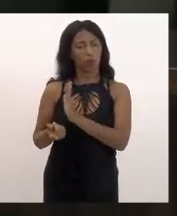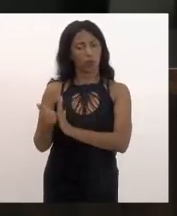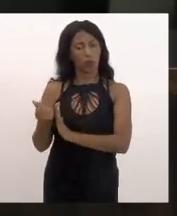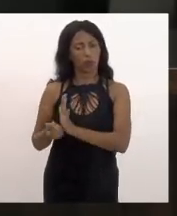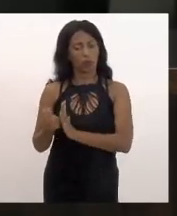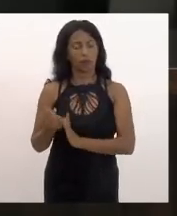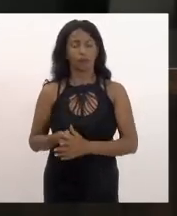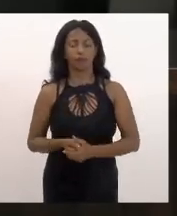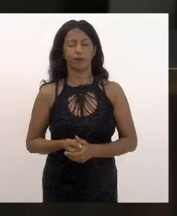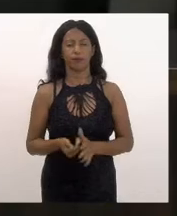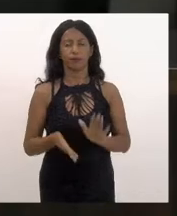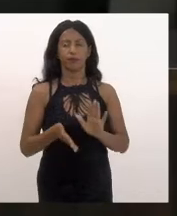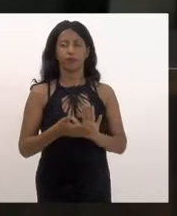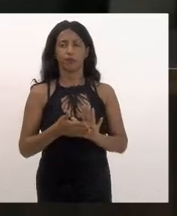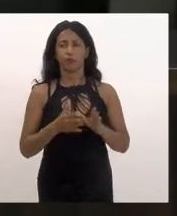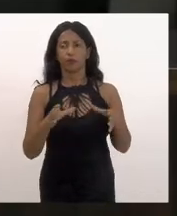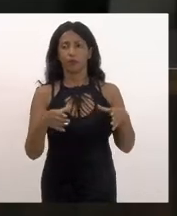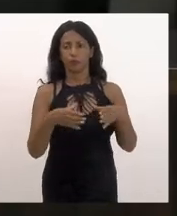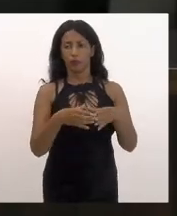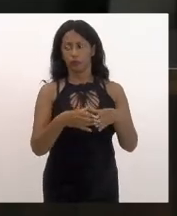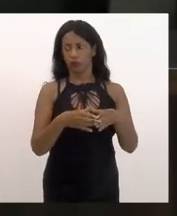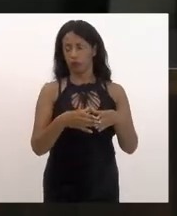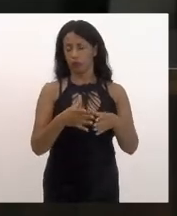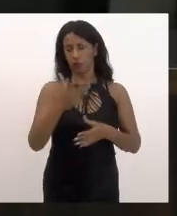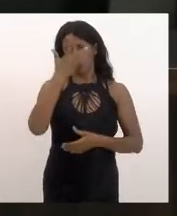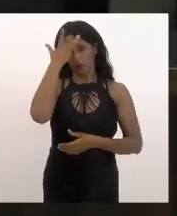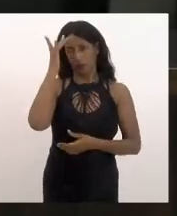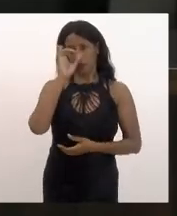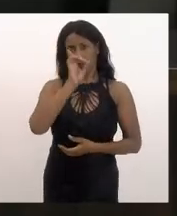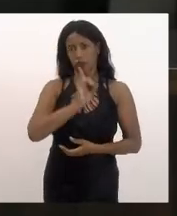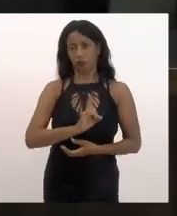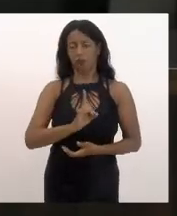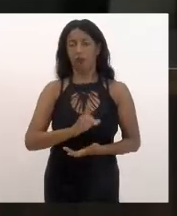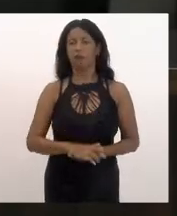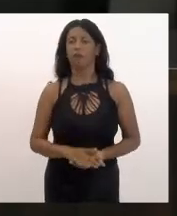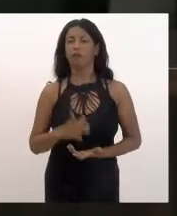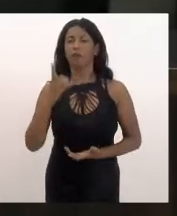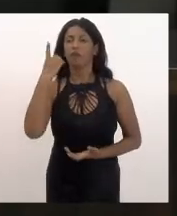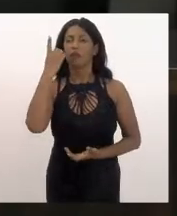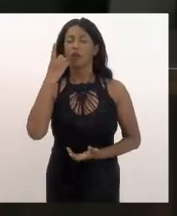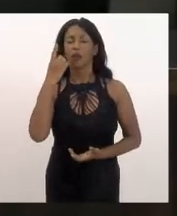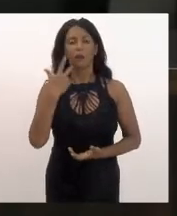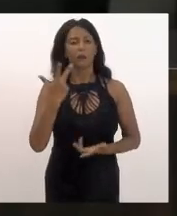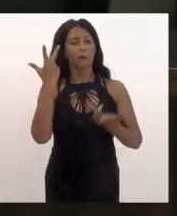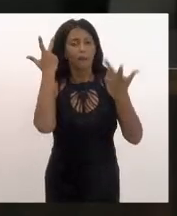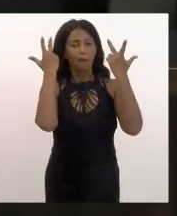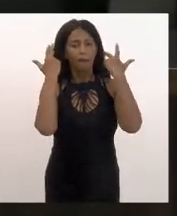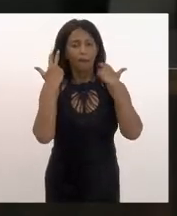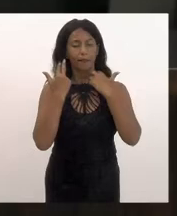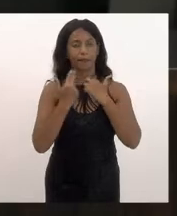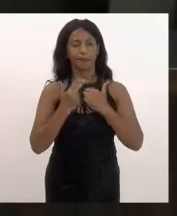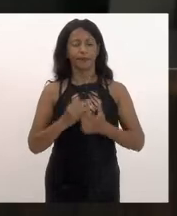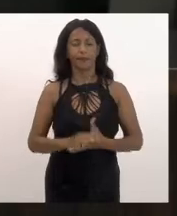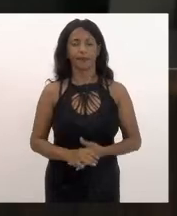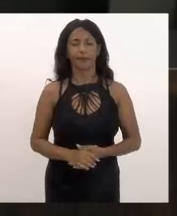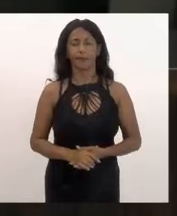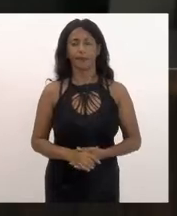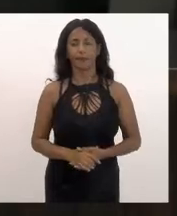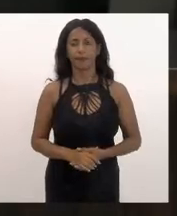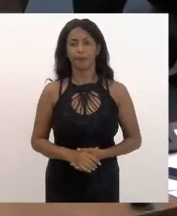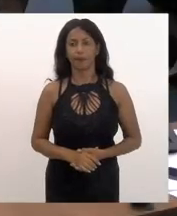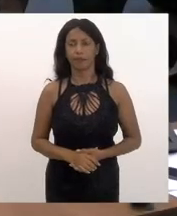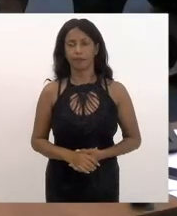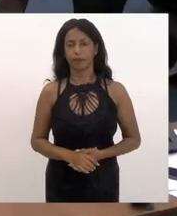orçamento. Para emitir parecer pela Comissão da Pessoa com Deficiência, deputado Marcelo Cabeleireiro.